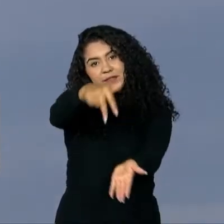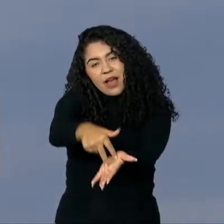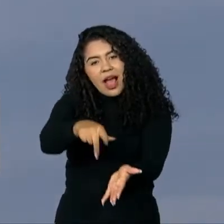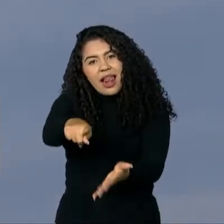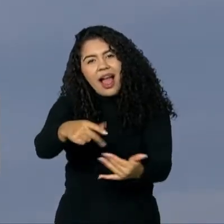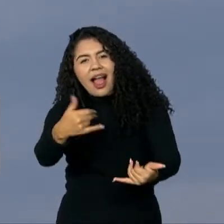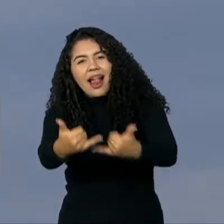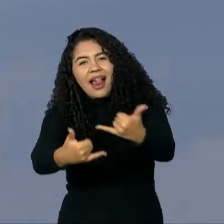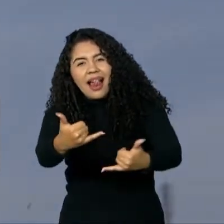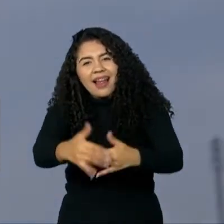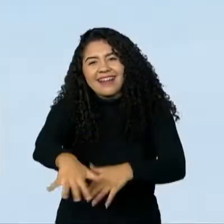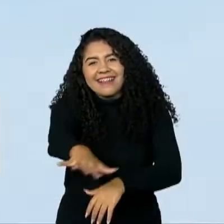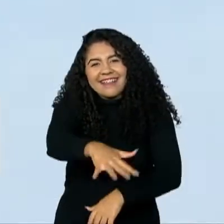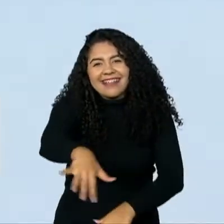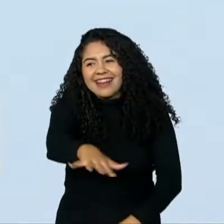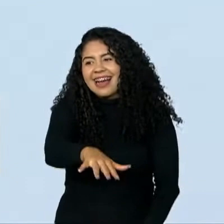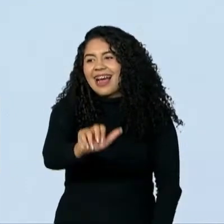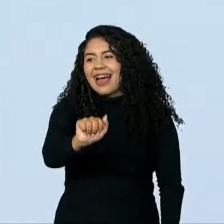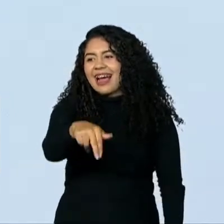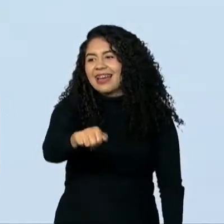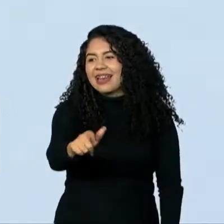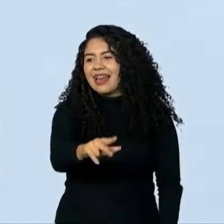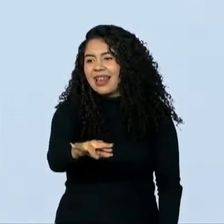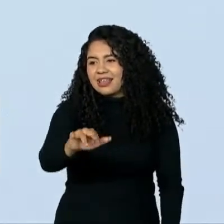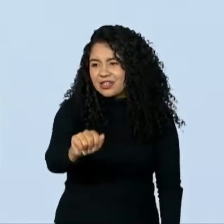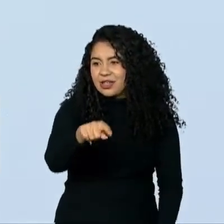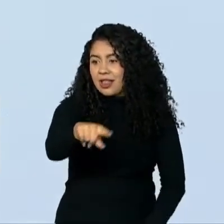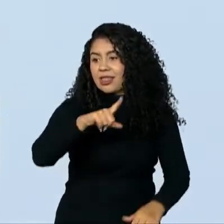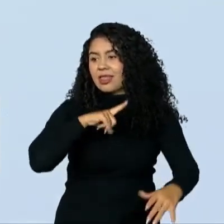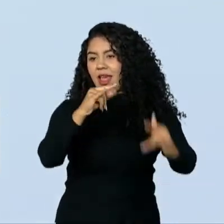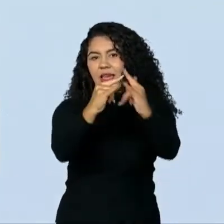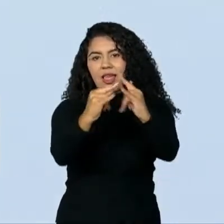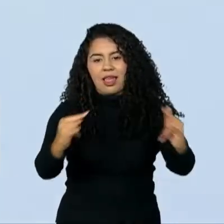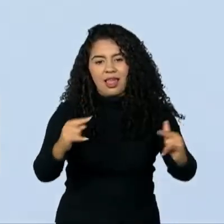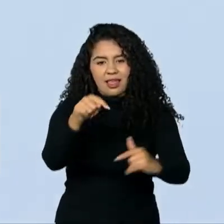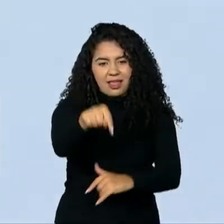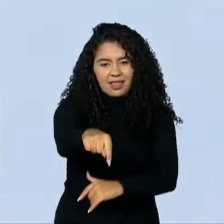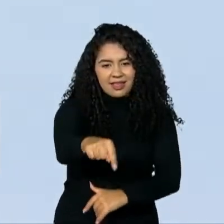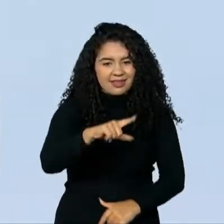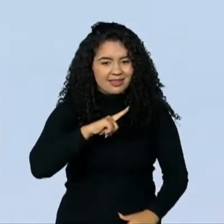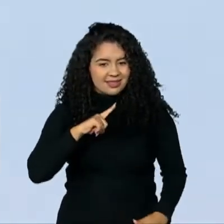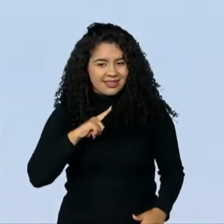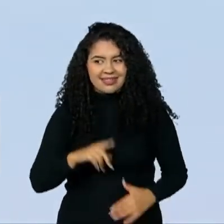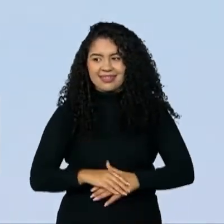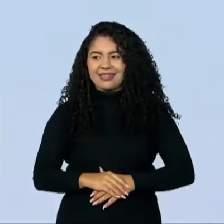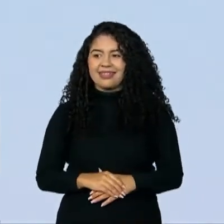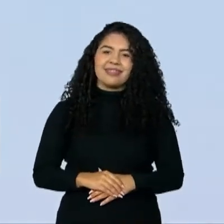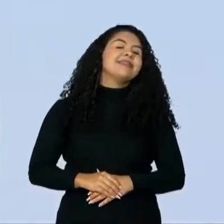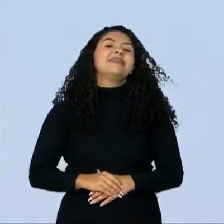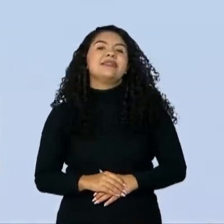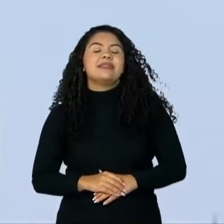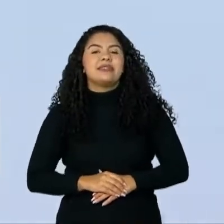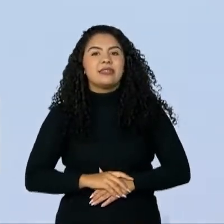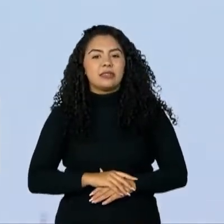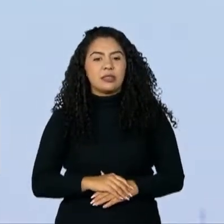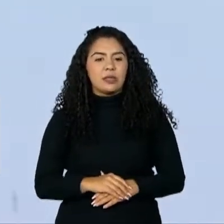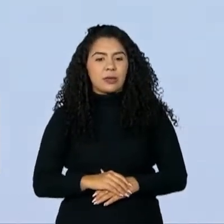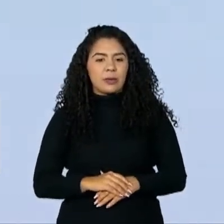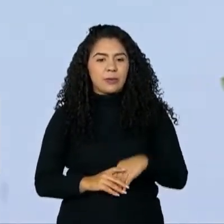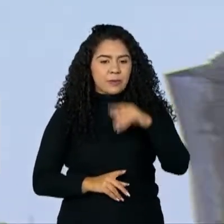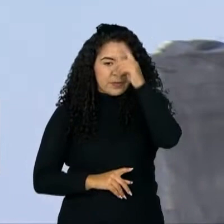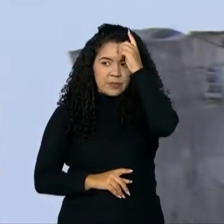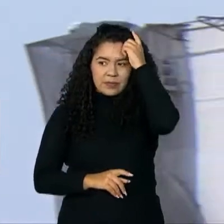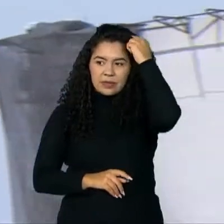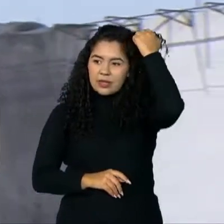Lídia, no stand que está montado lá. Essa curva, ele faz uma